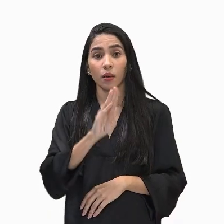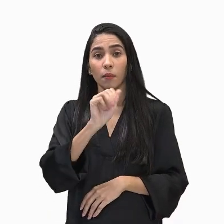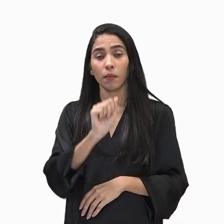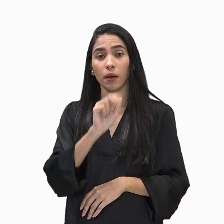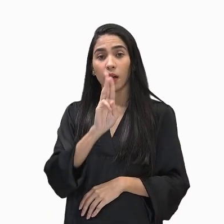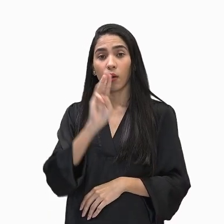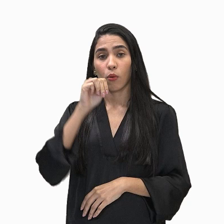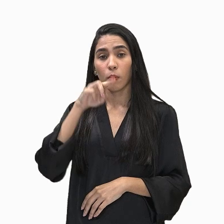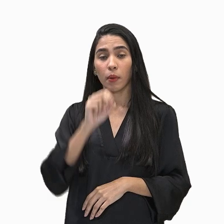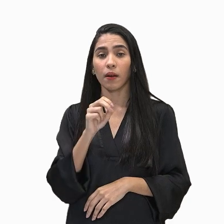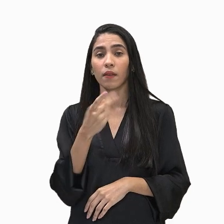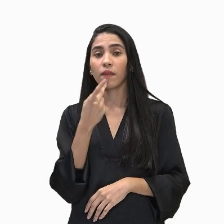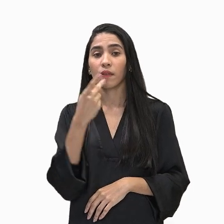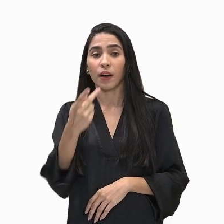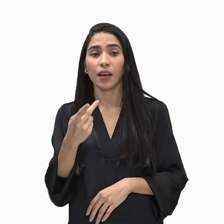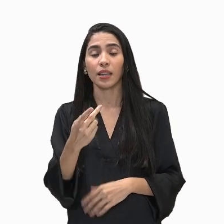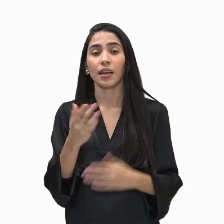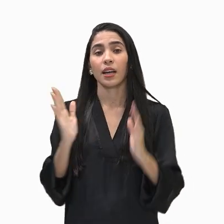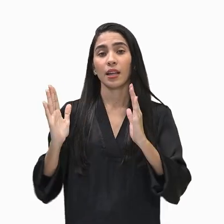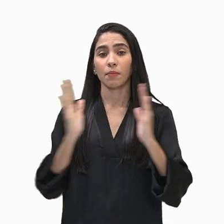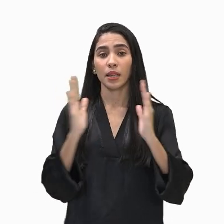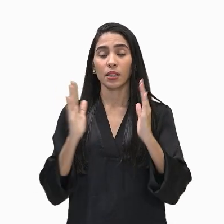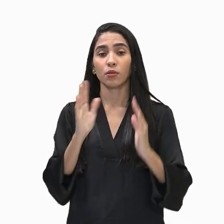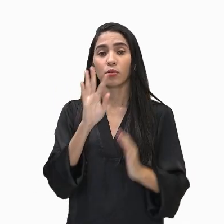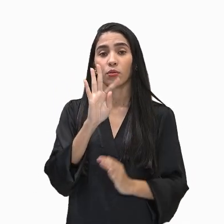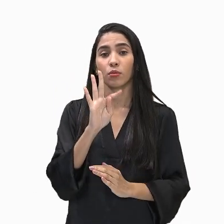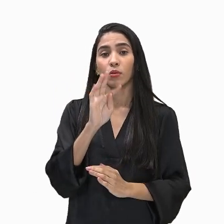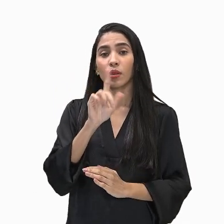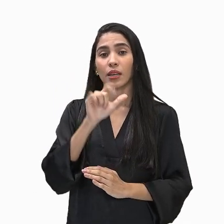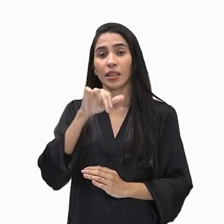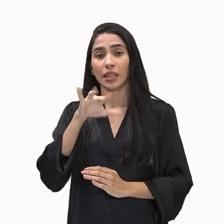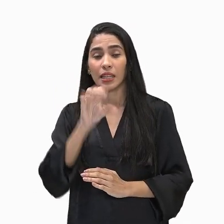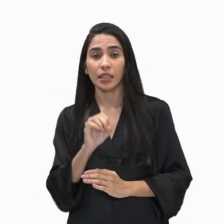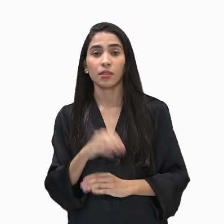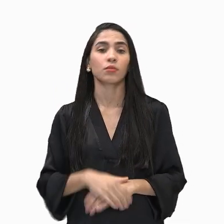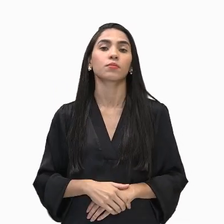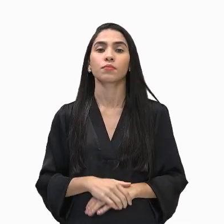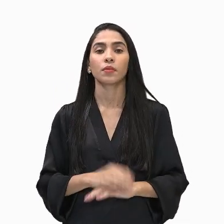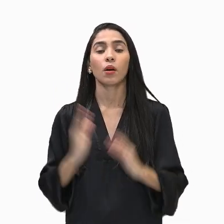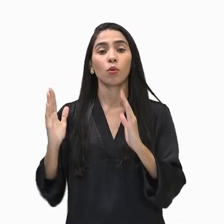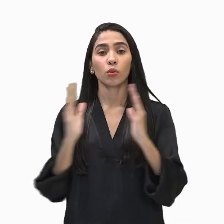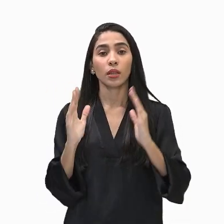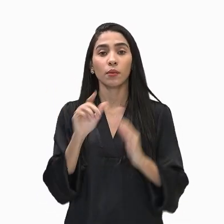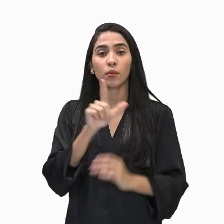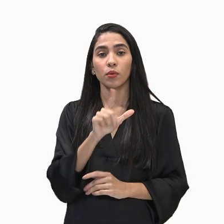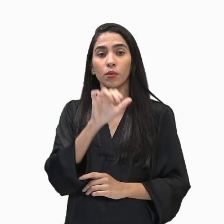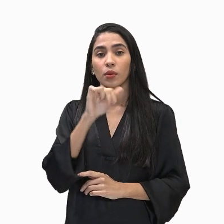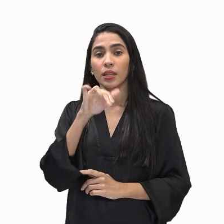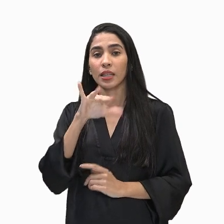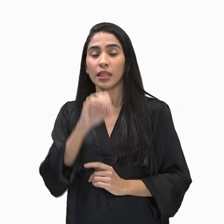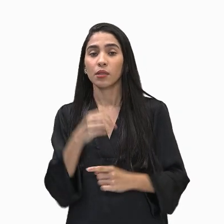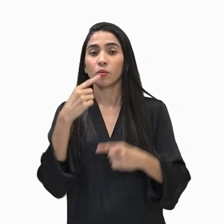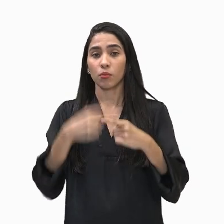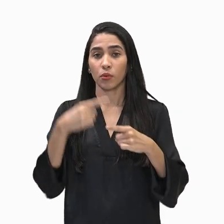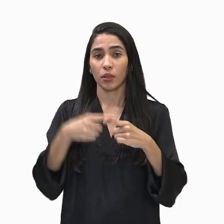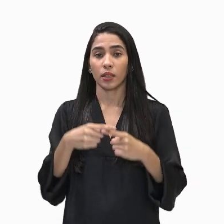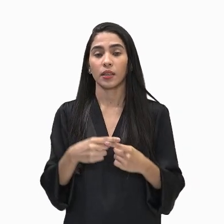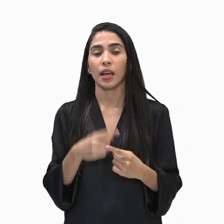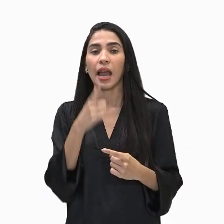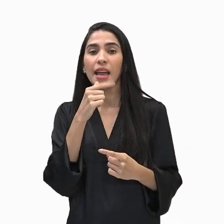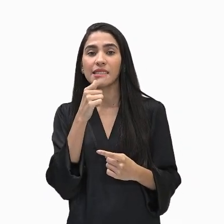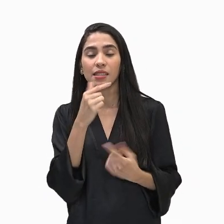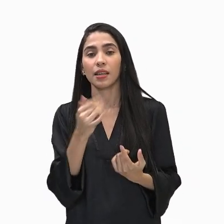tempos líquidos, ele diz o seguinte: os tempos são líquidos porque, assim como a